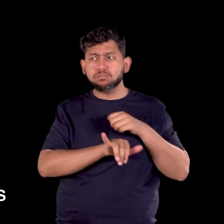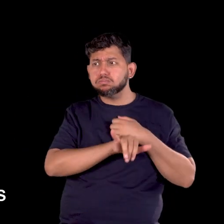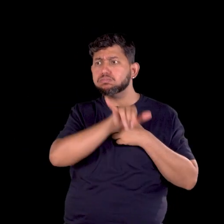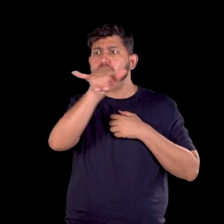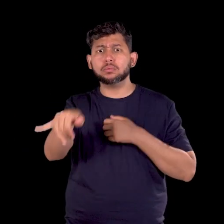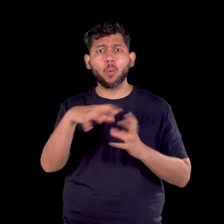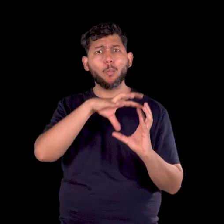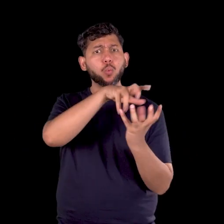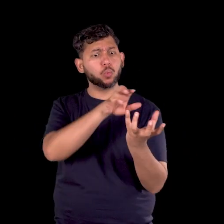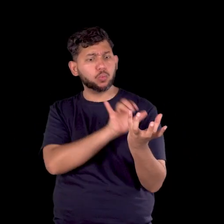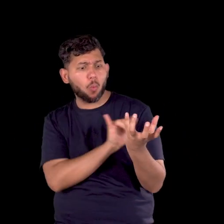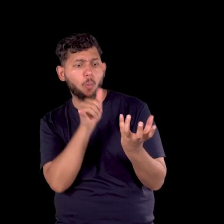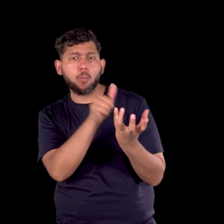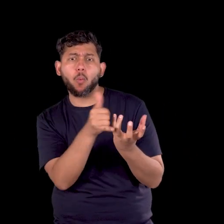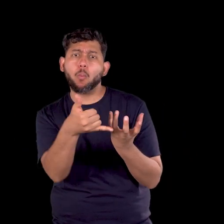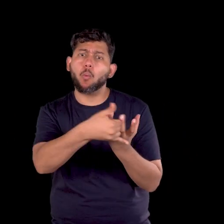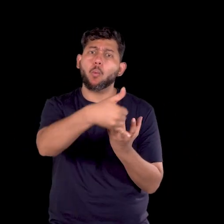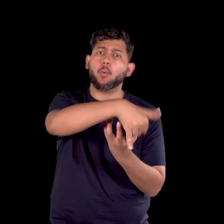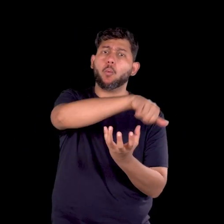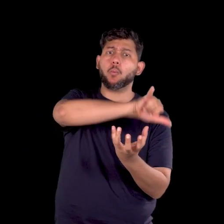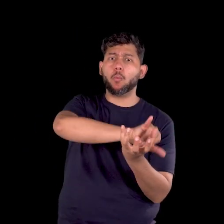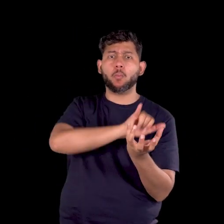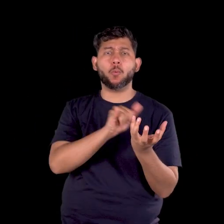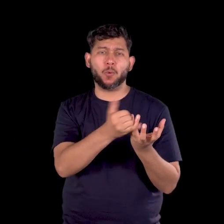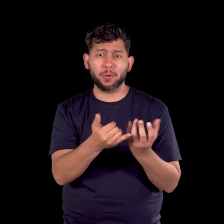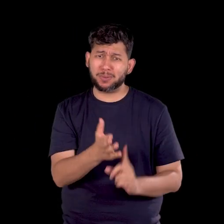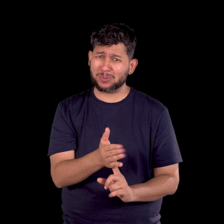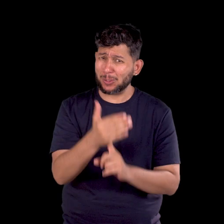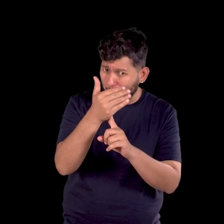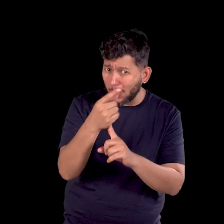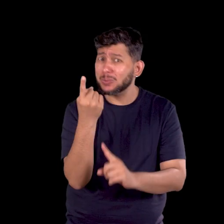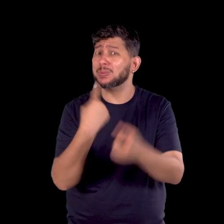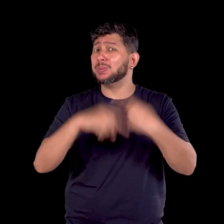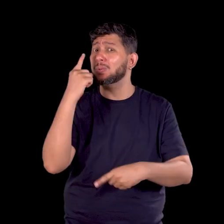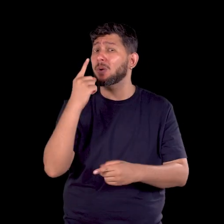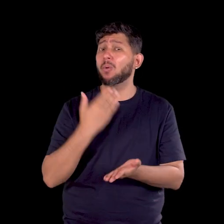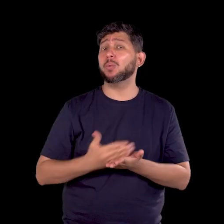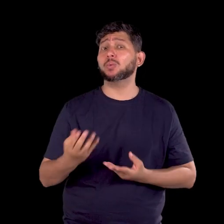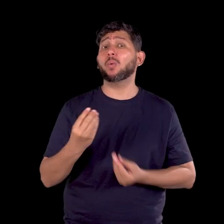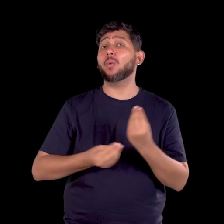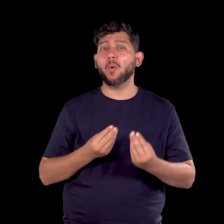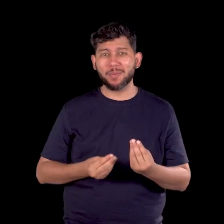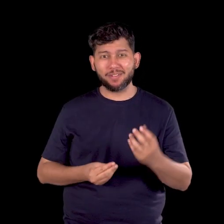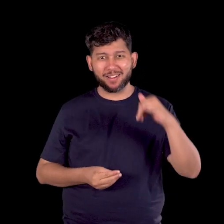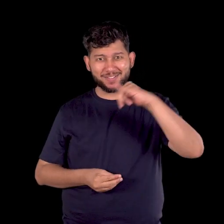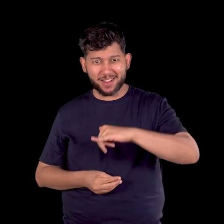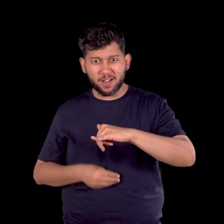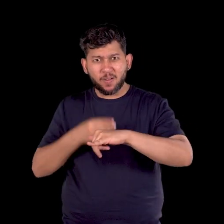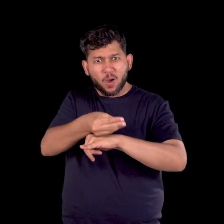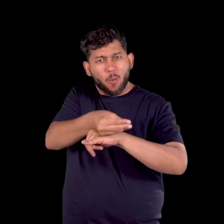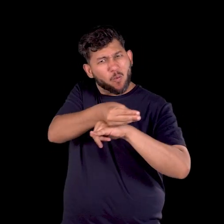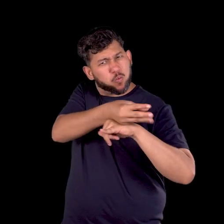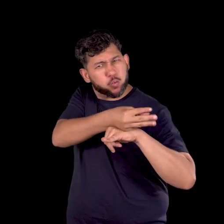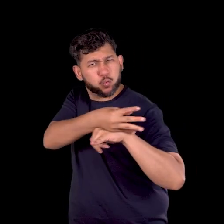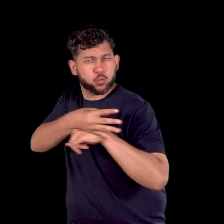embarques e desembarques no mundo inteiro. Em termos tecnológicos, o grande salto alto para o setor aeroviário chegou mesmo com